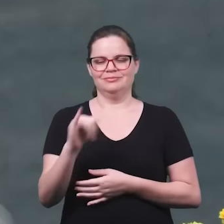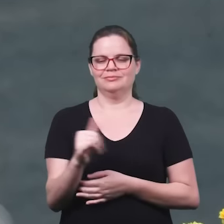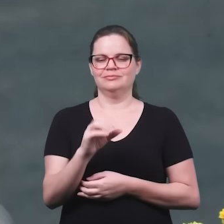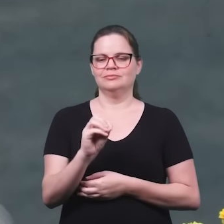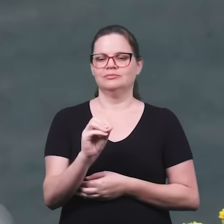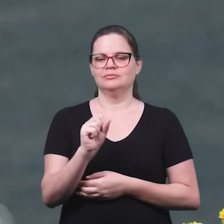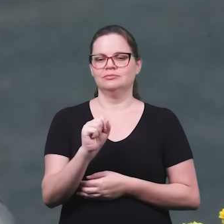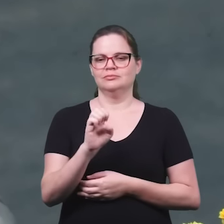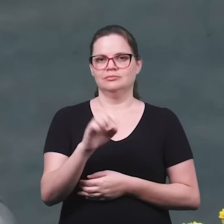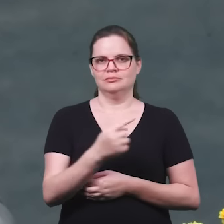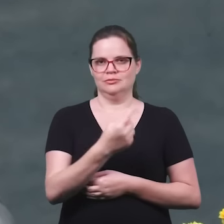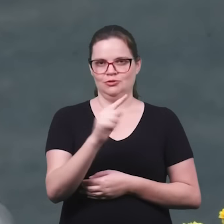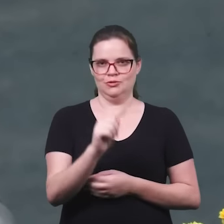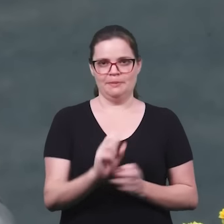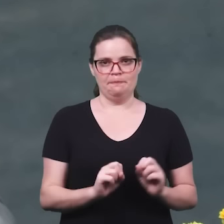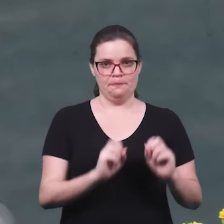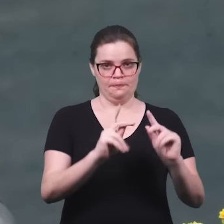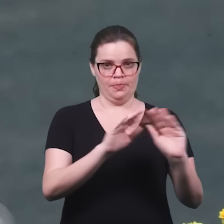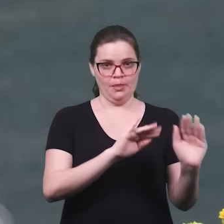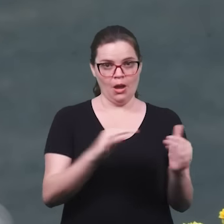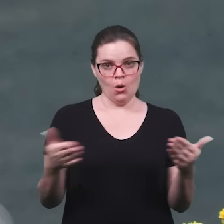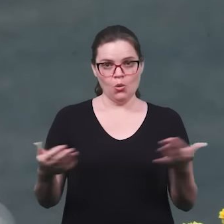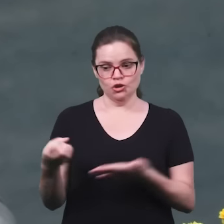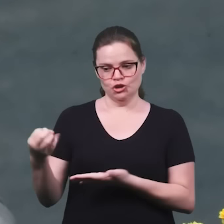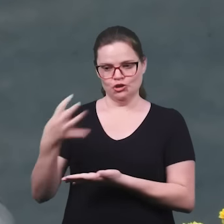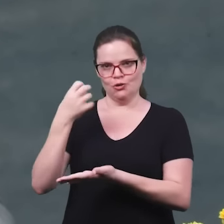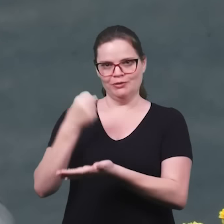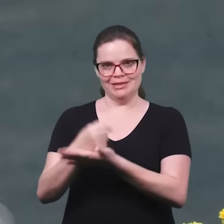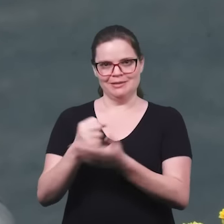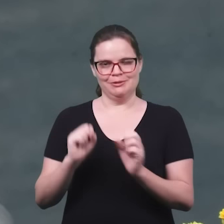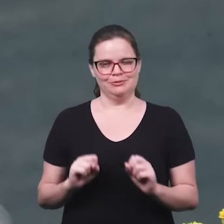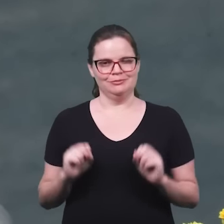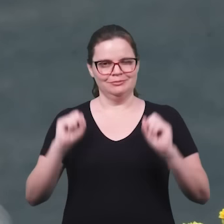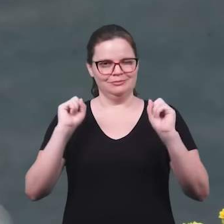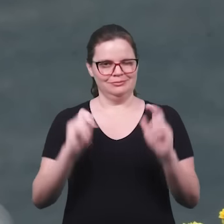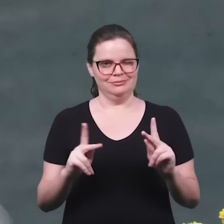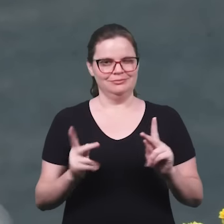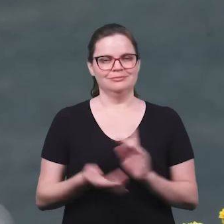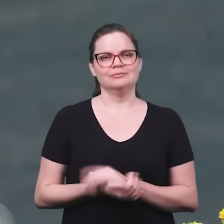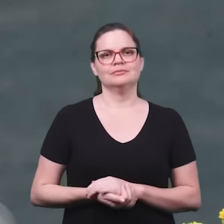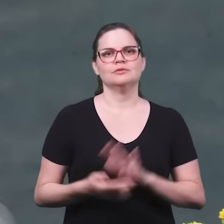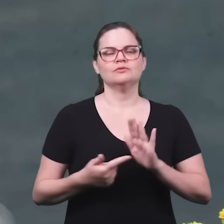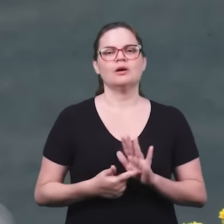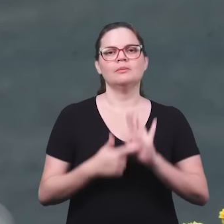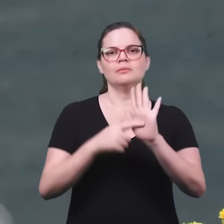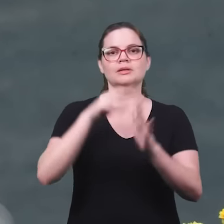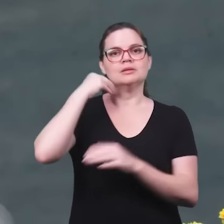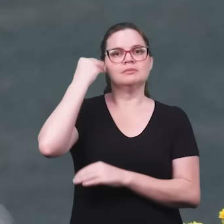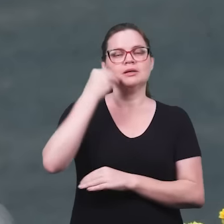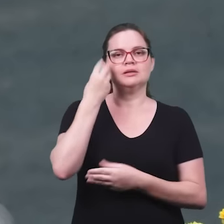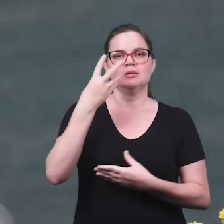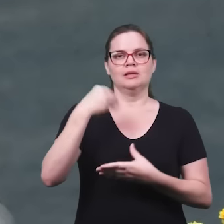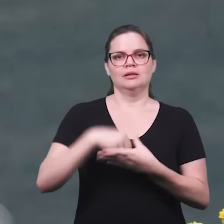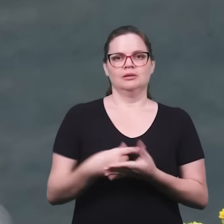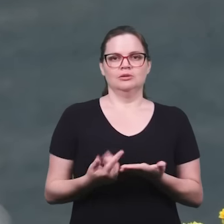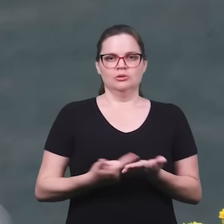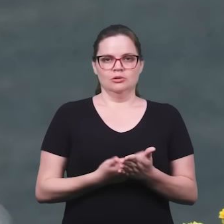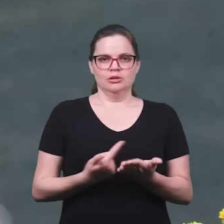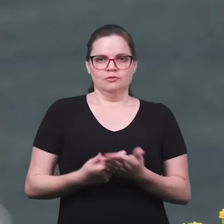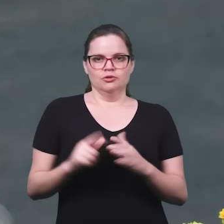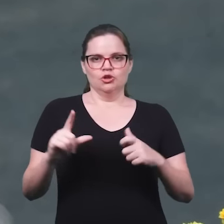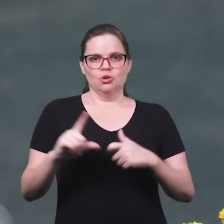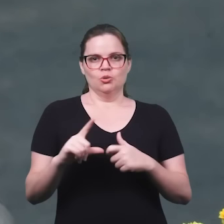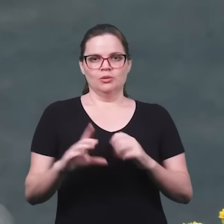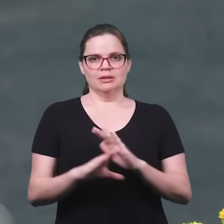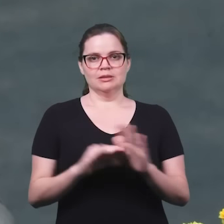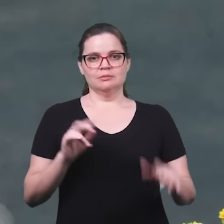início do livro do Gênesis. Vamos vir para o Novo Testamento hoje? Muito bem. Vou trazer aqui uma experiência que está no Evangelho de